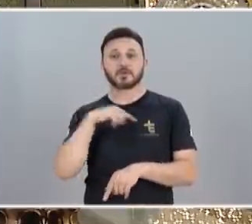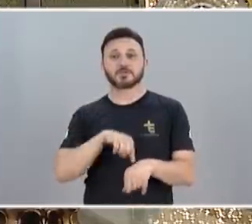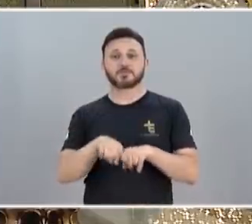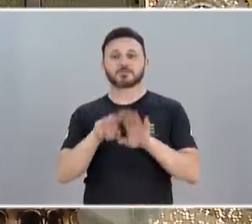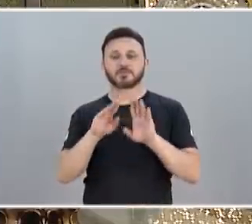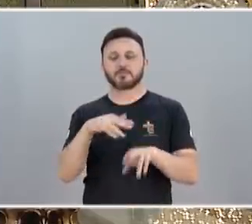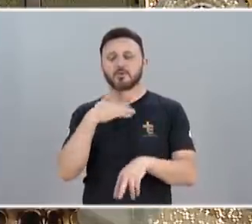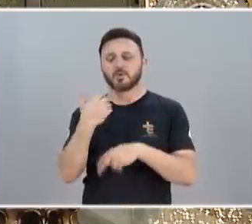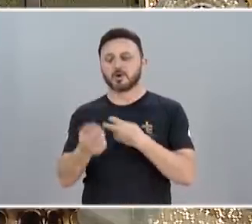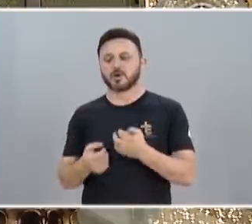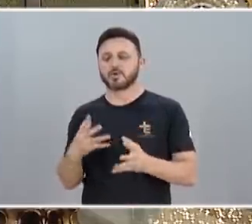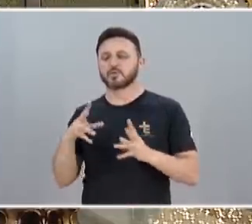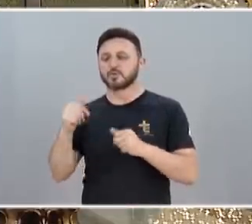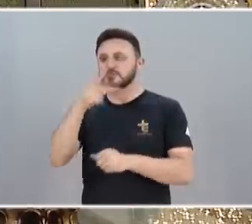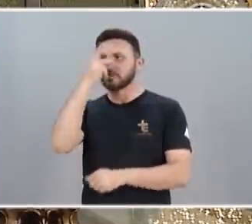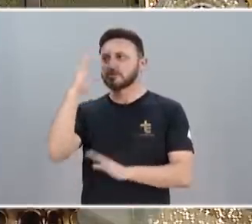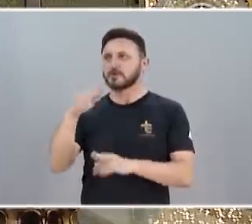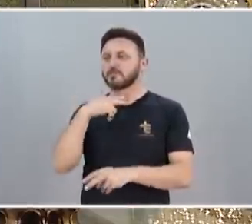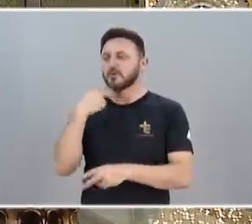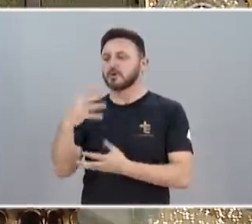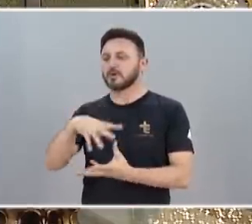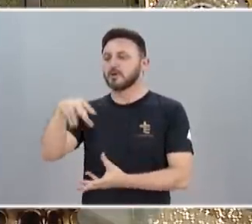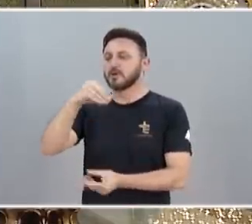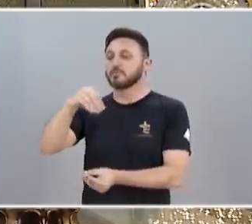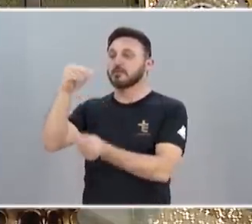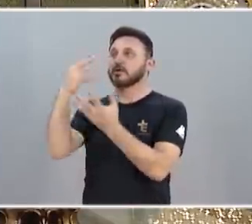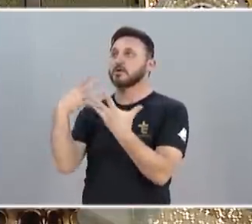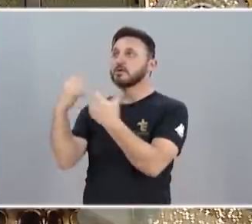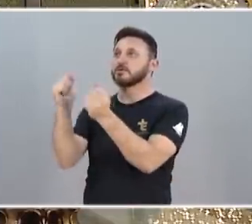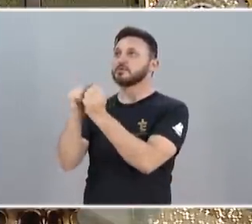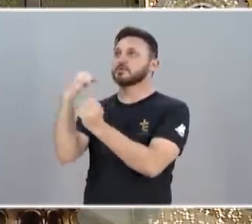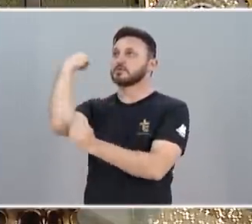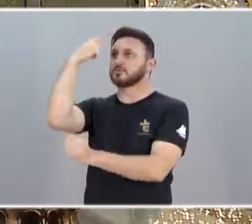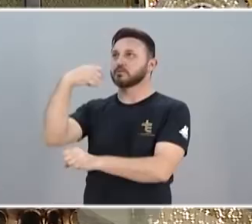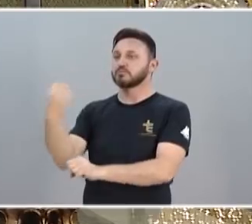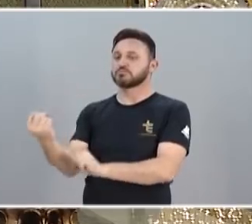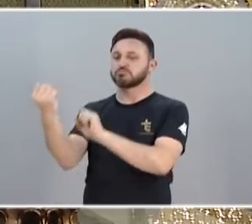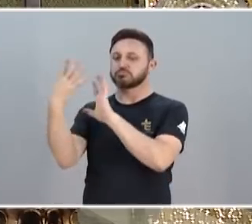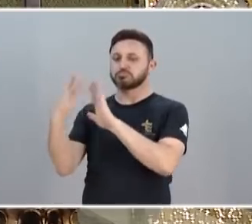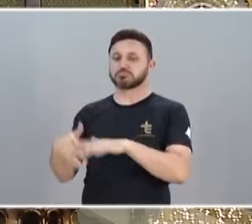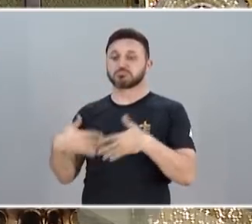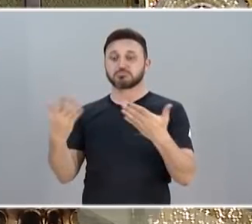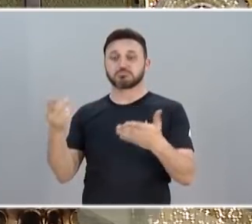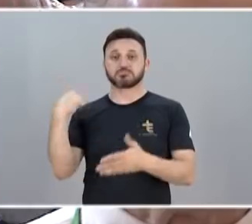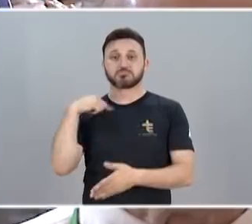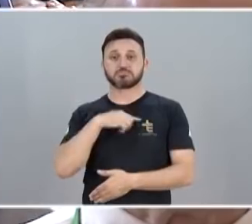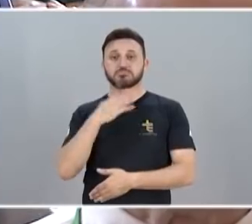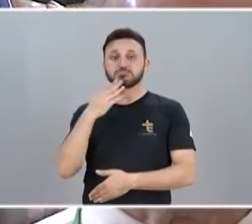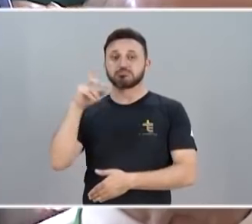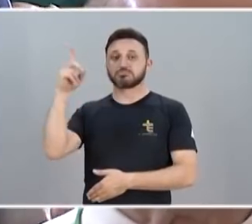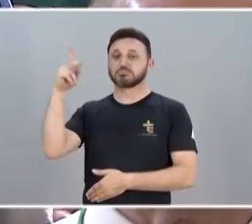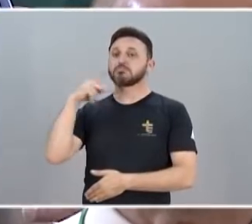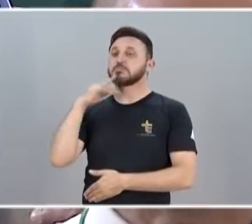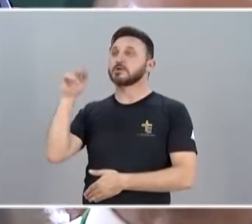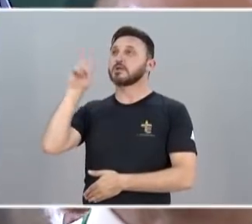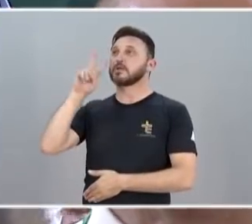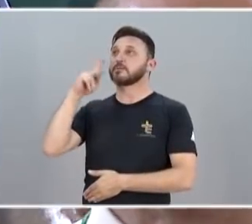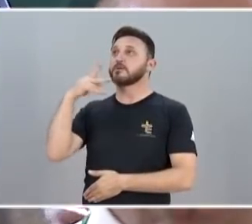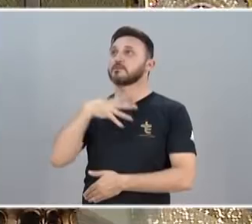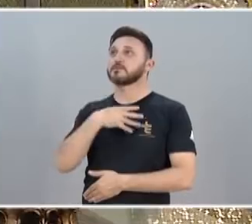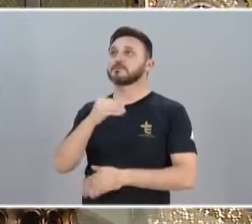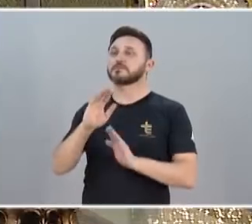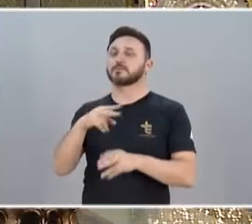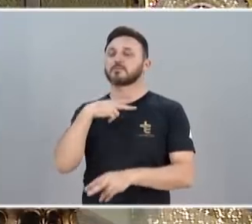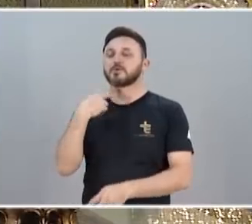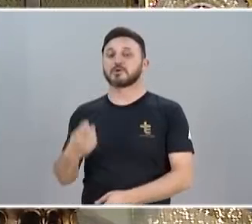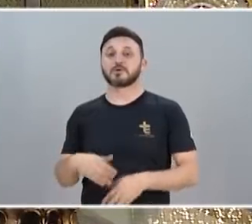e de todos os que partiram desta vida. Acolhei-os junto a vós, na luz da vossa face. Lembrai-vos, ó Pai, dos vossos